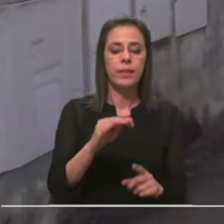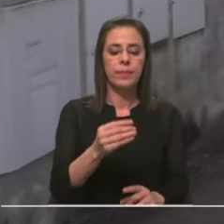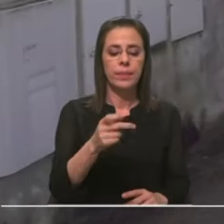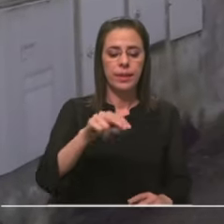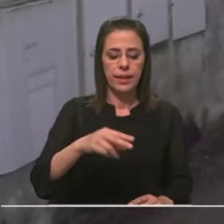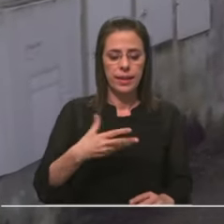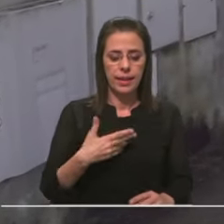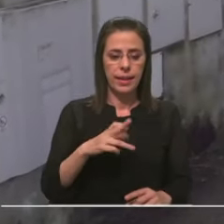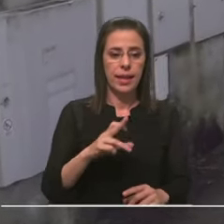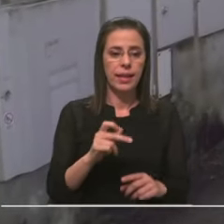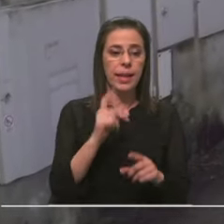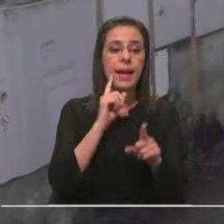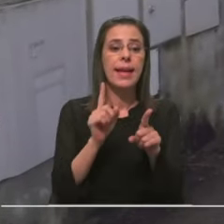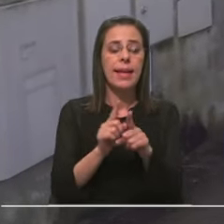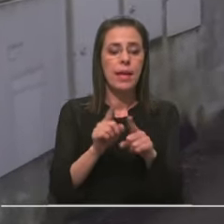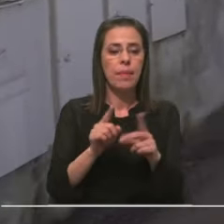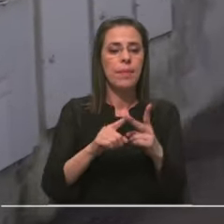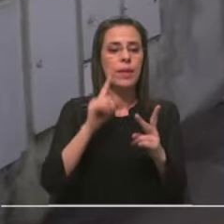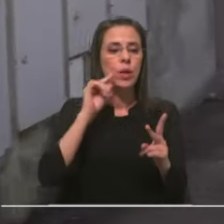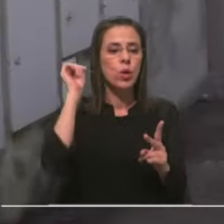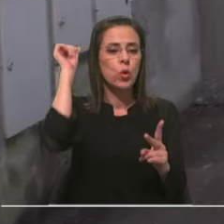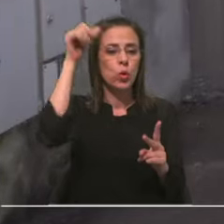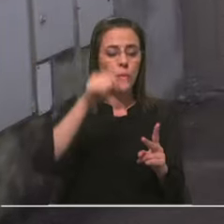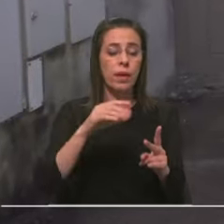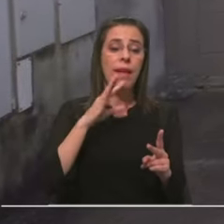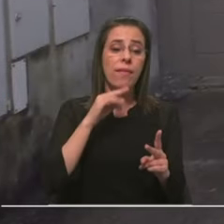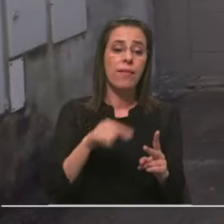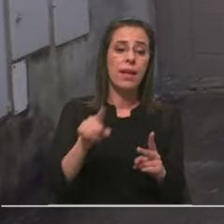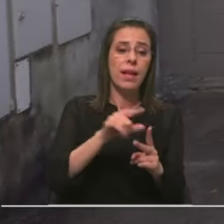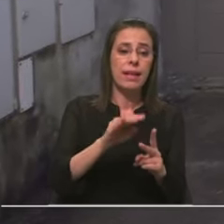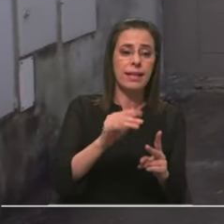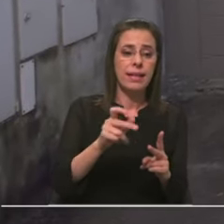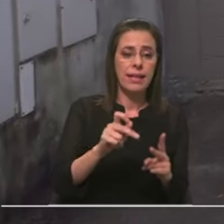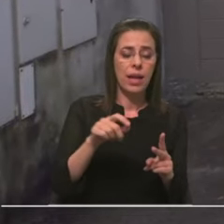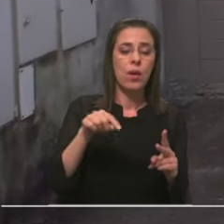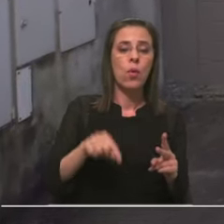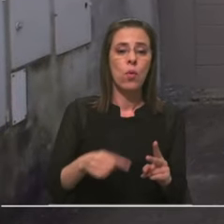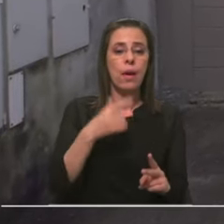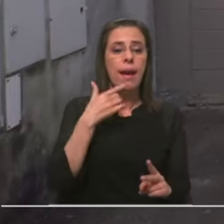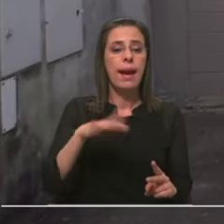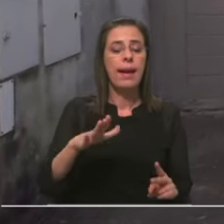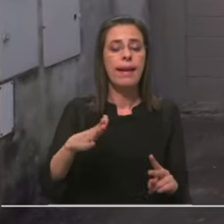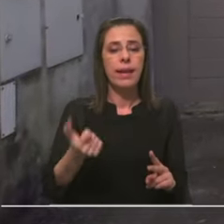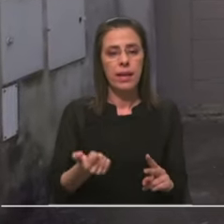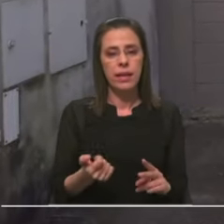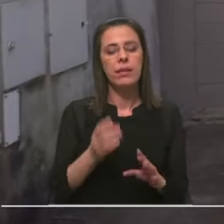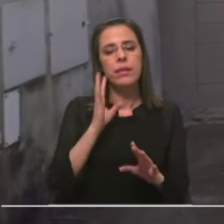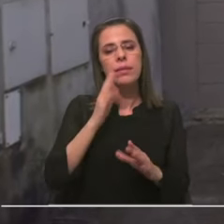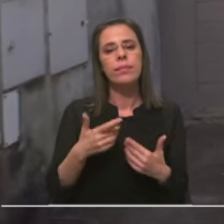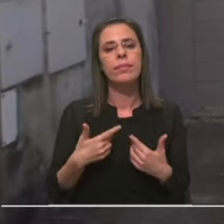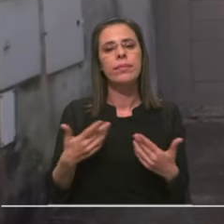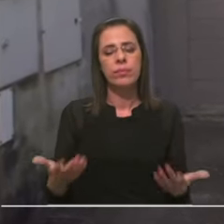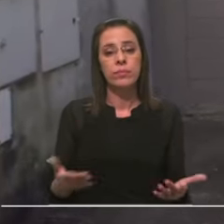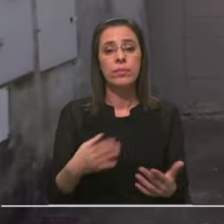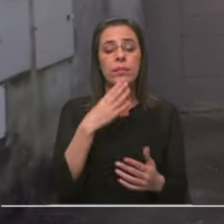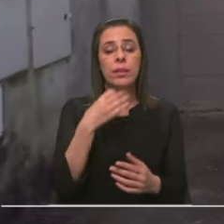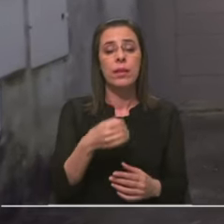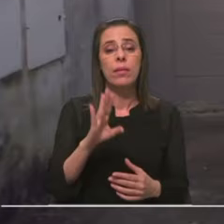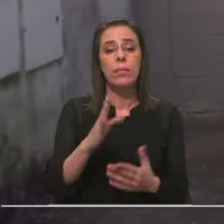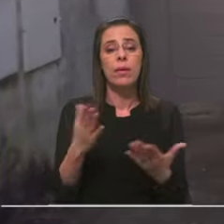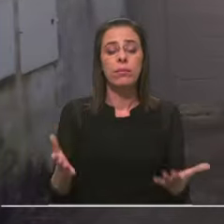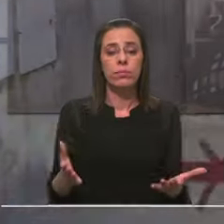Silva a irmã e da sobrinha filha de Sara que tem hoje 15 anos orora linha aberta sabe que a polícia